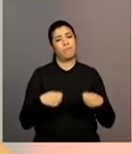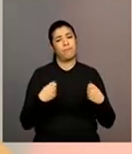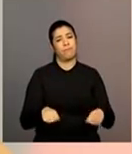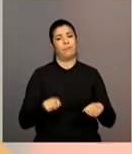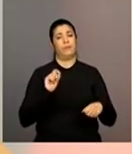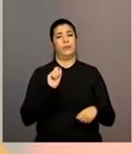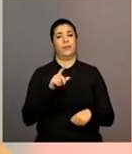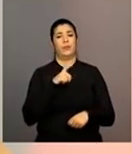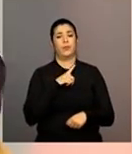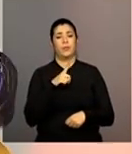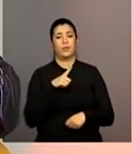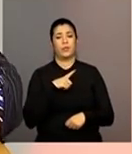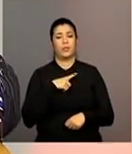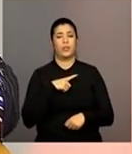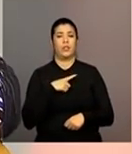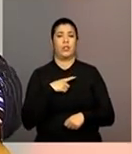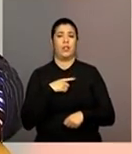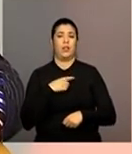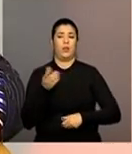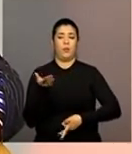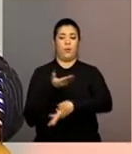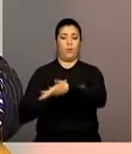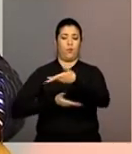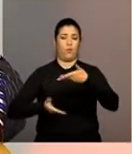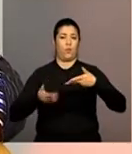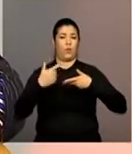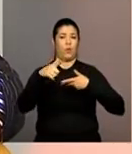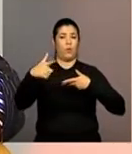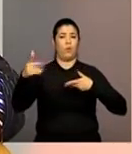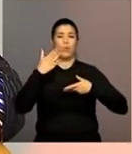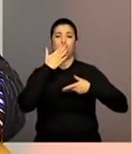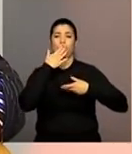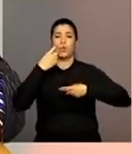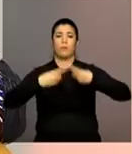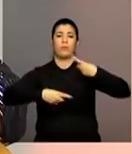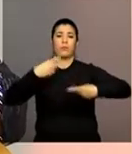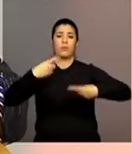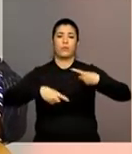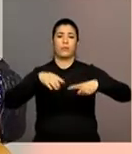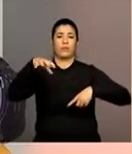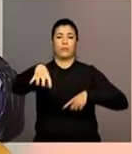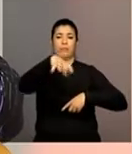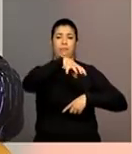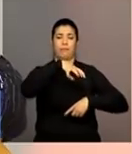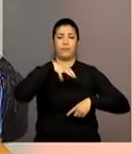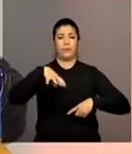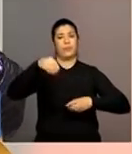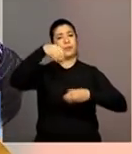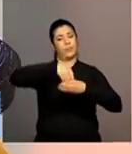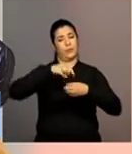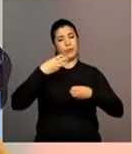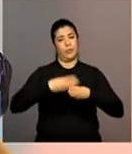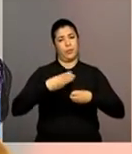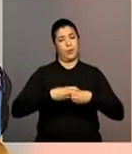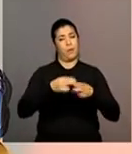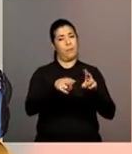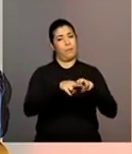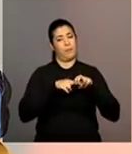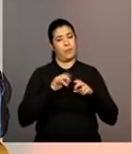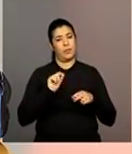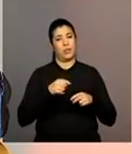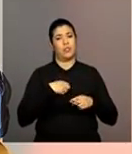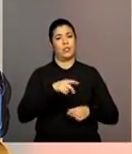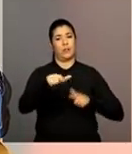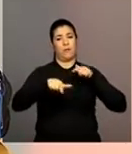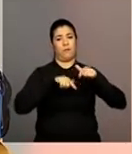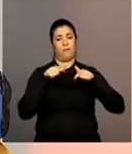requerem a articulação com outras políticas setoriais portanto esse papel que a equipe tem